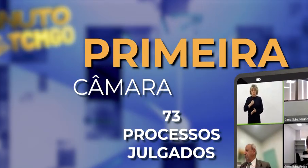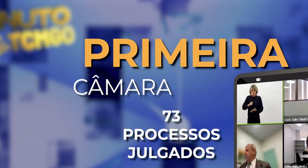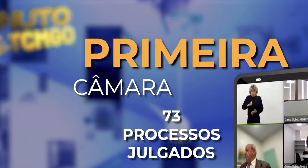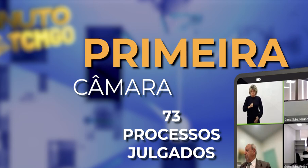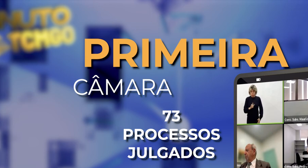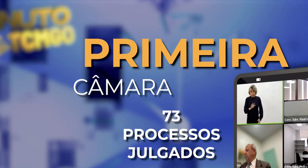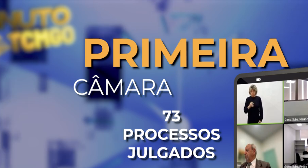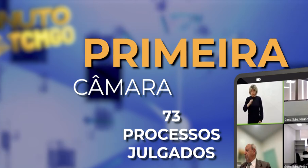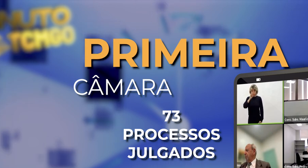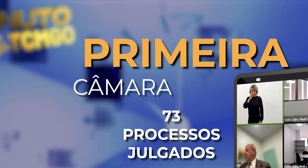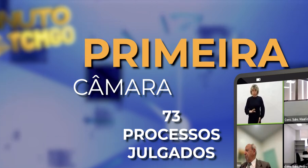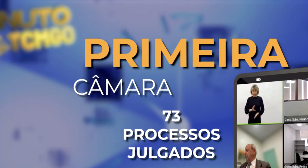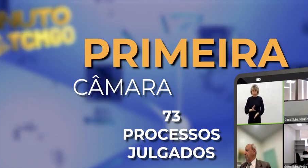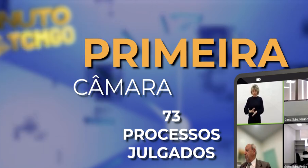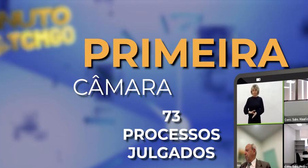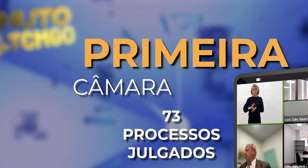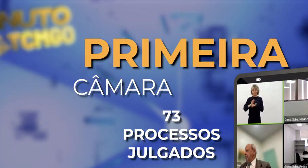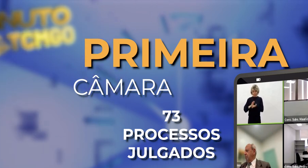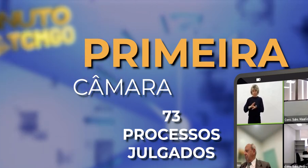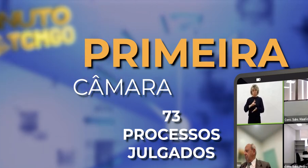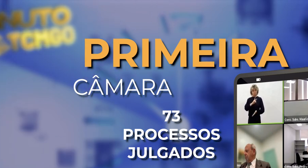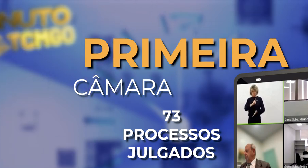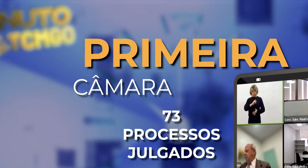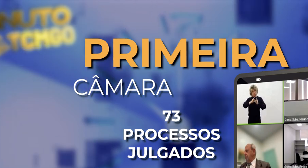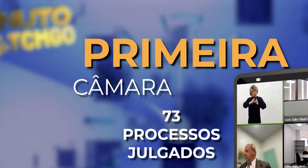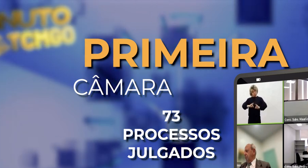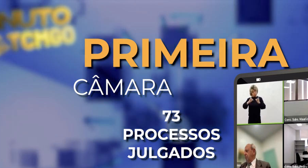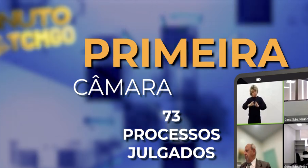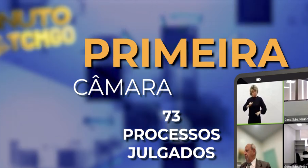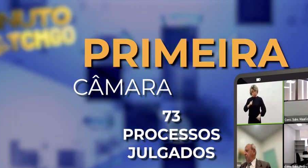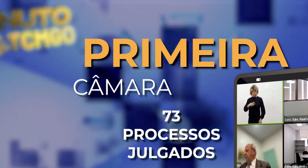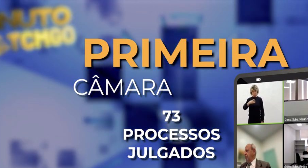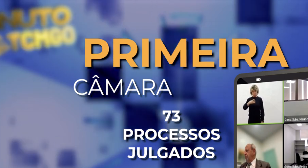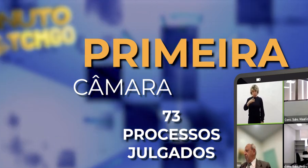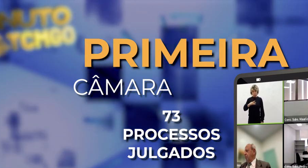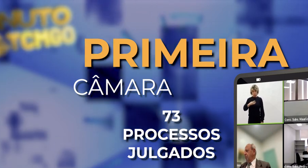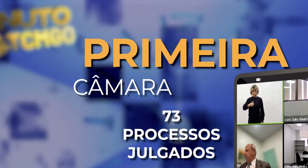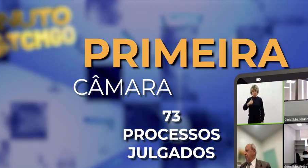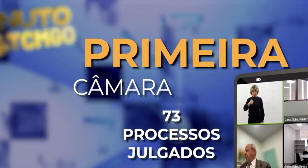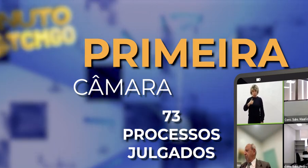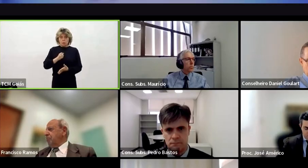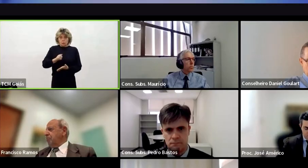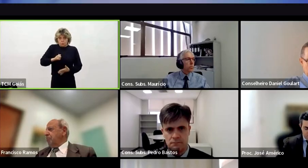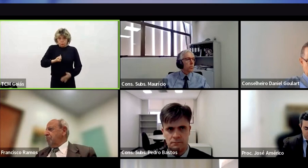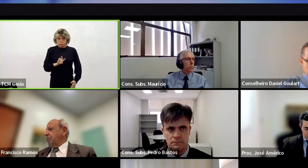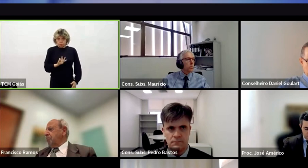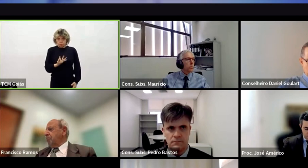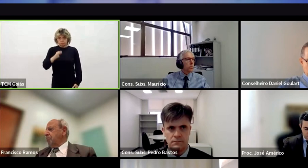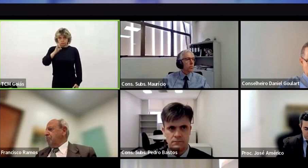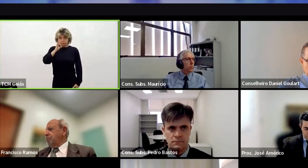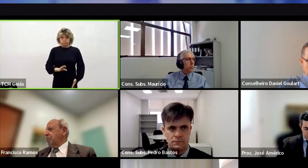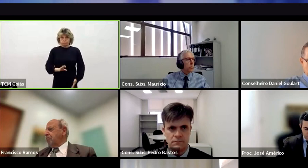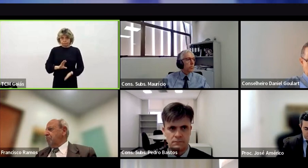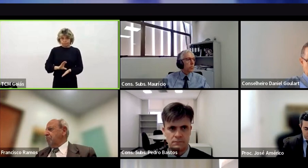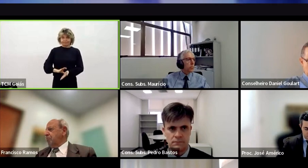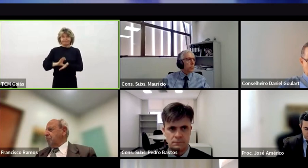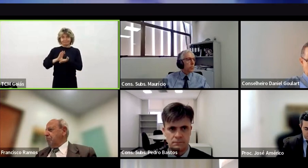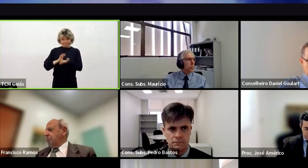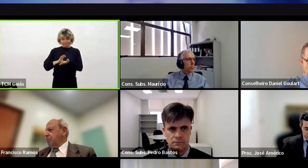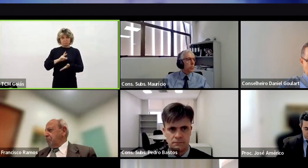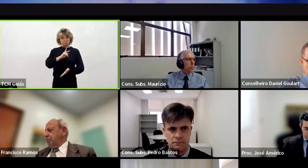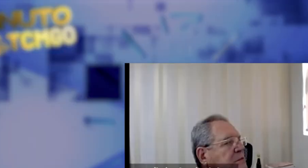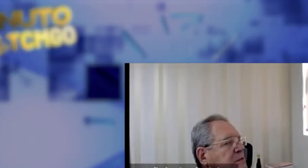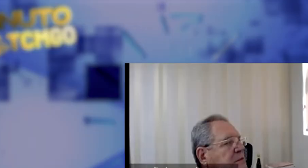julgou 73 processos da pauta número 110 na terça-feira, 3 de setembro. Os demais integrantes, os